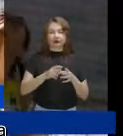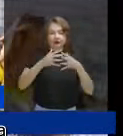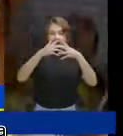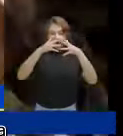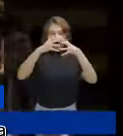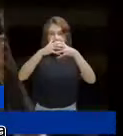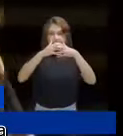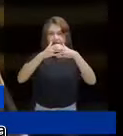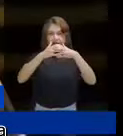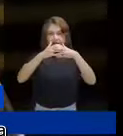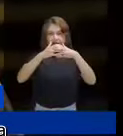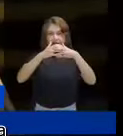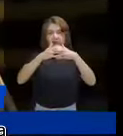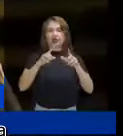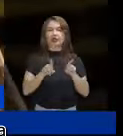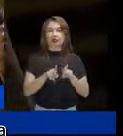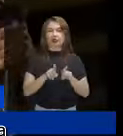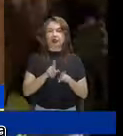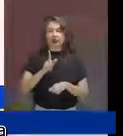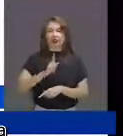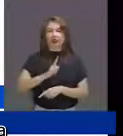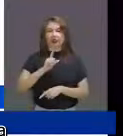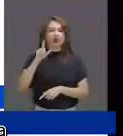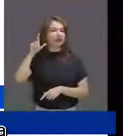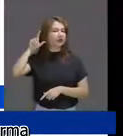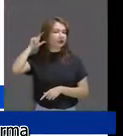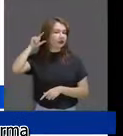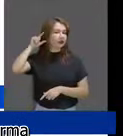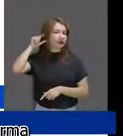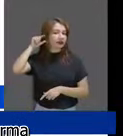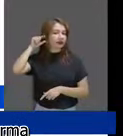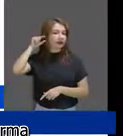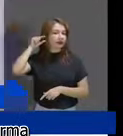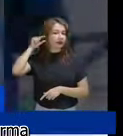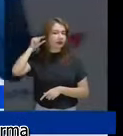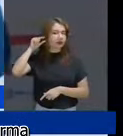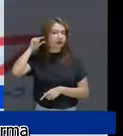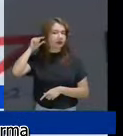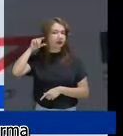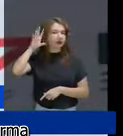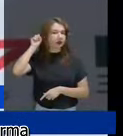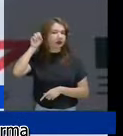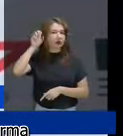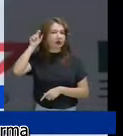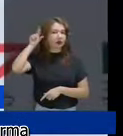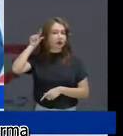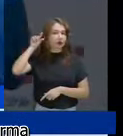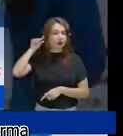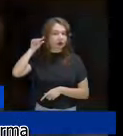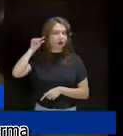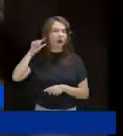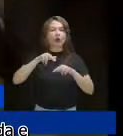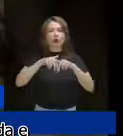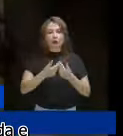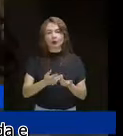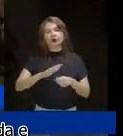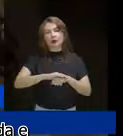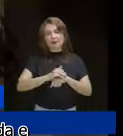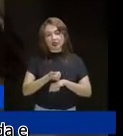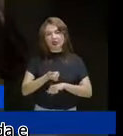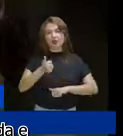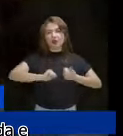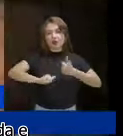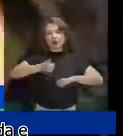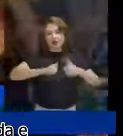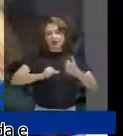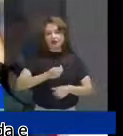que a atleta aparece também tem a audição comprometida e como forma de nos contribuir jogos, para a algumas melhoria das da qualidade palestras de e nas vida